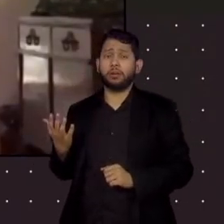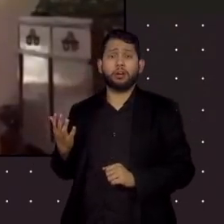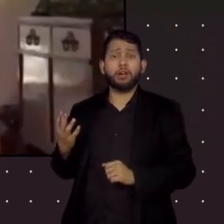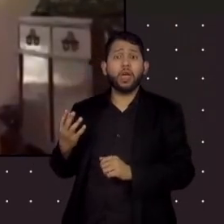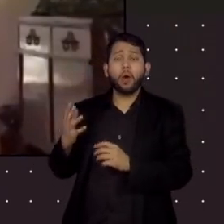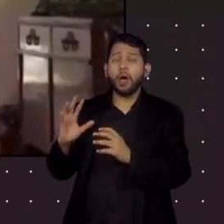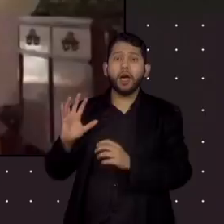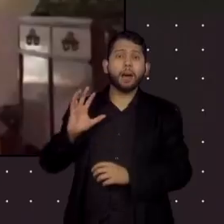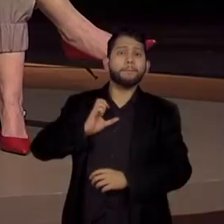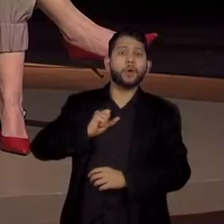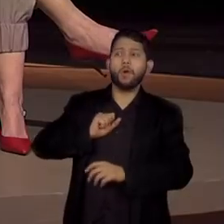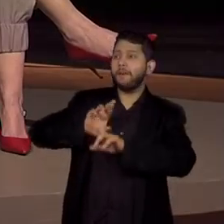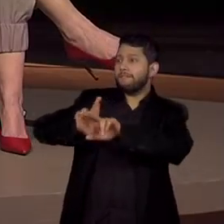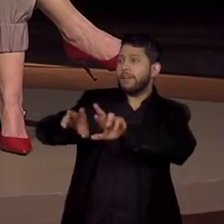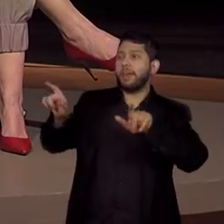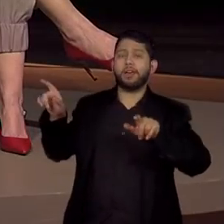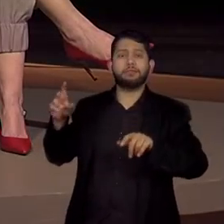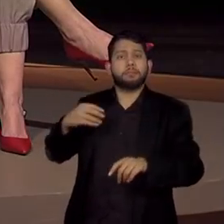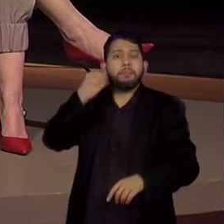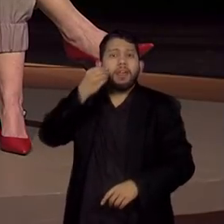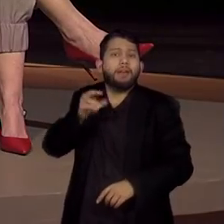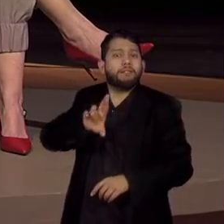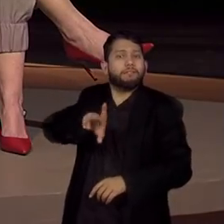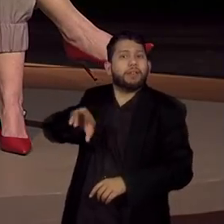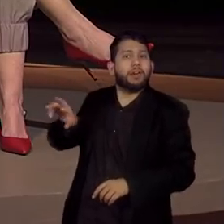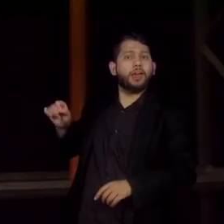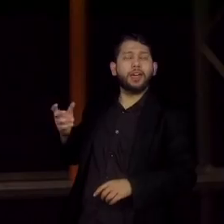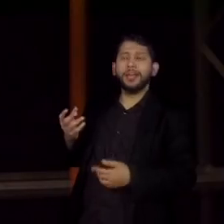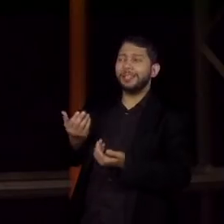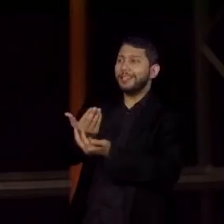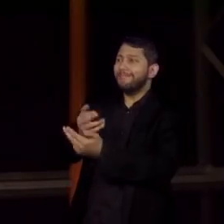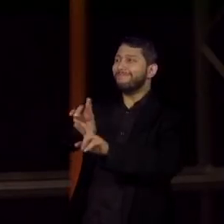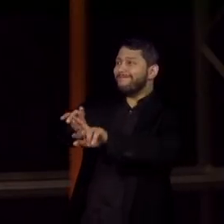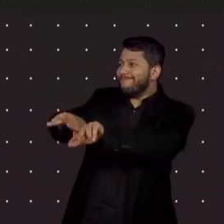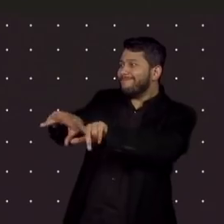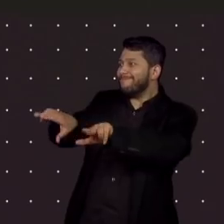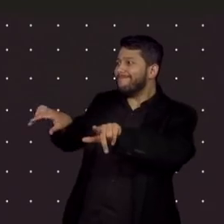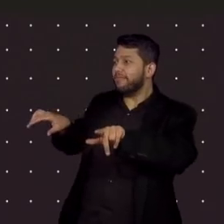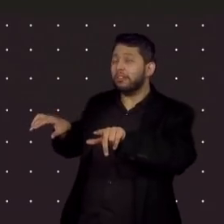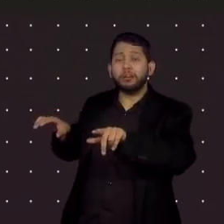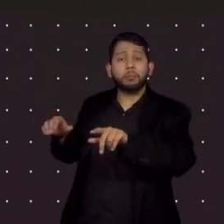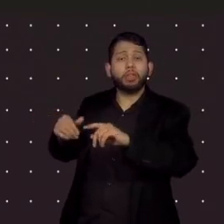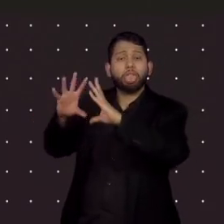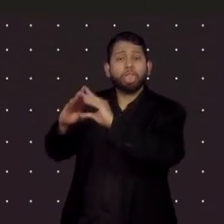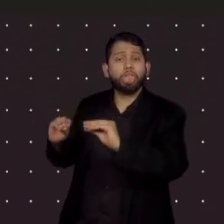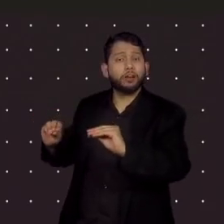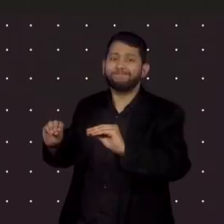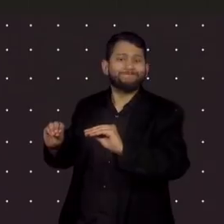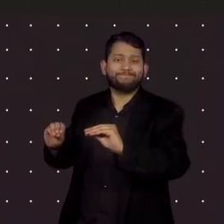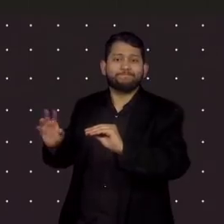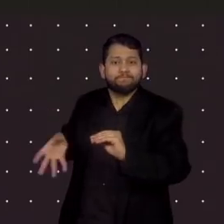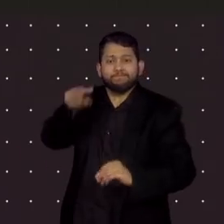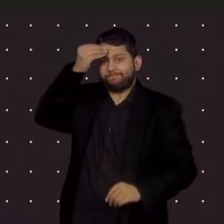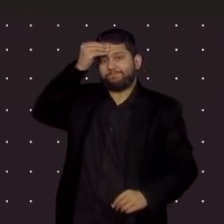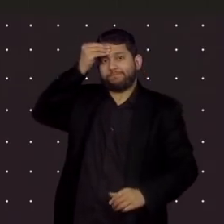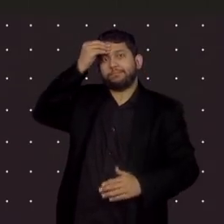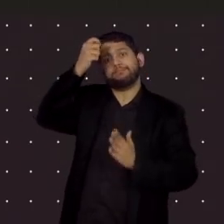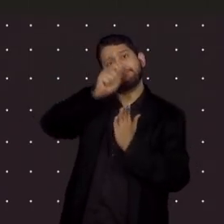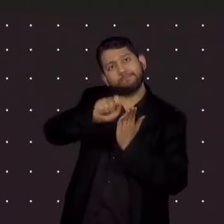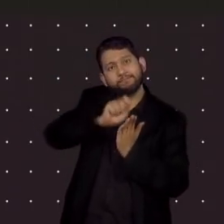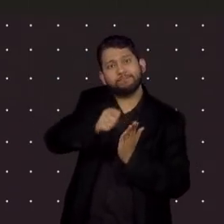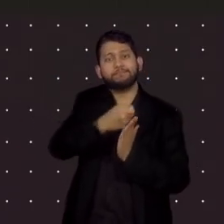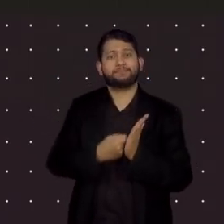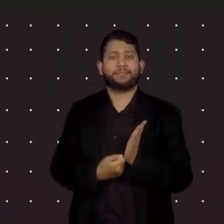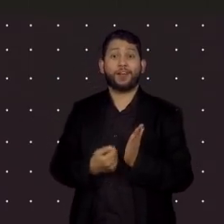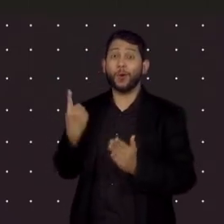né, e antagônicas. Eu queria trazer isso um pouco. Eu acho que foi uma grande coisa ter escrito